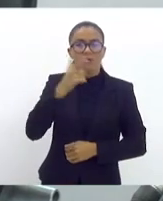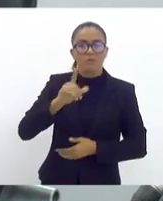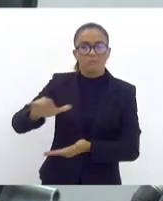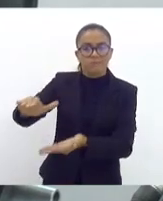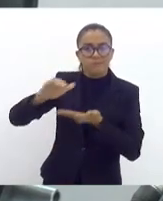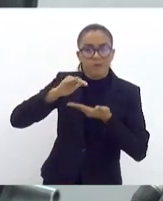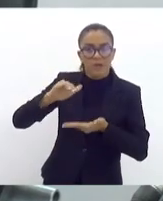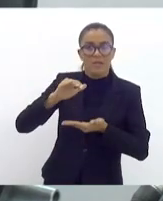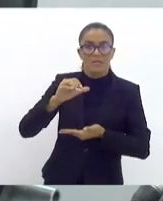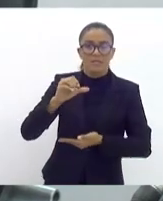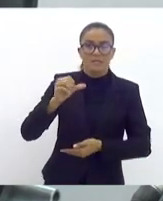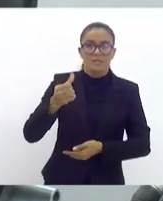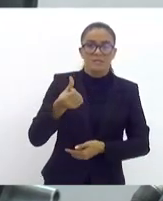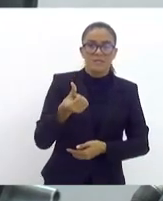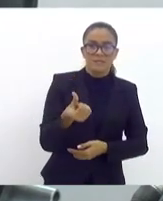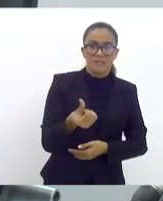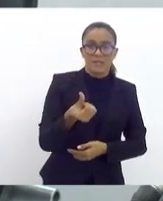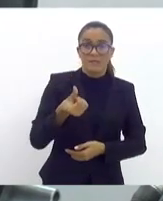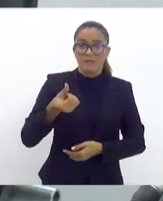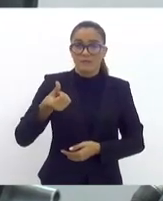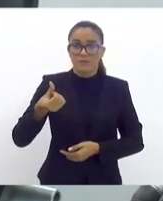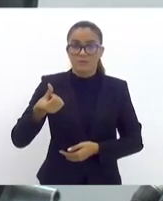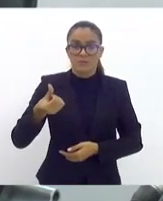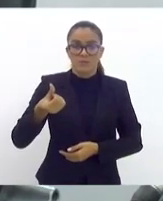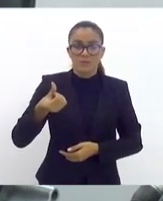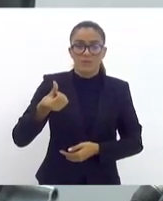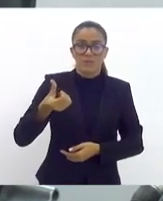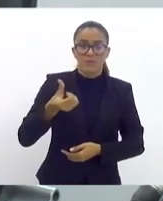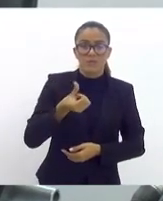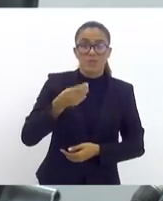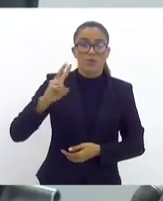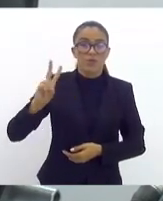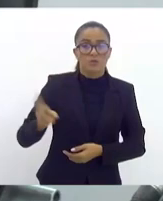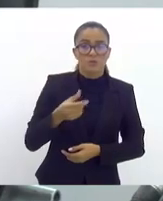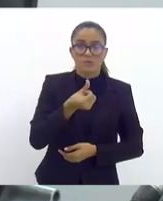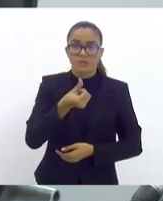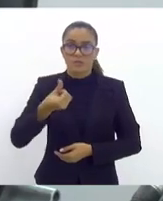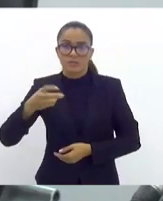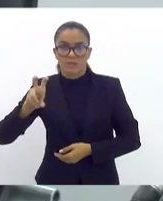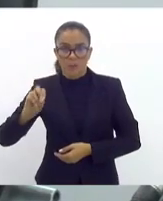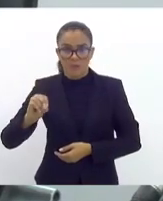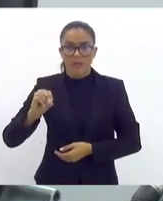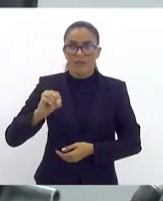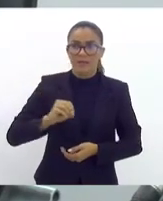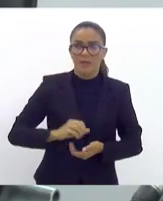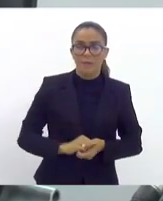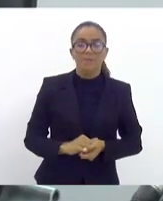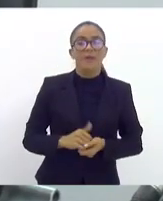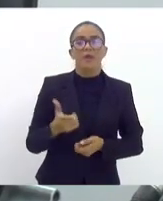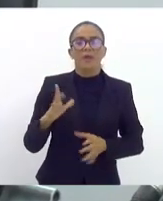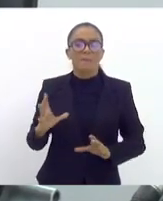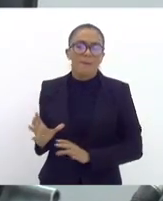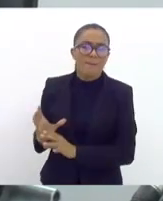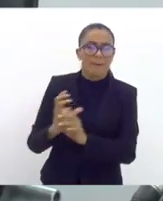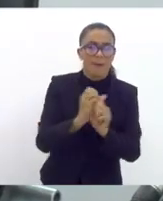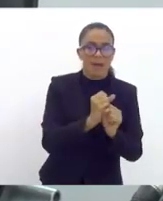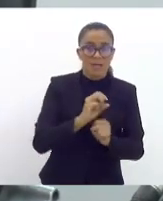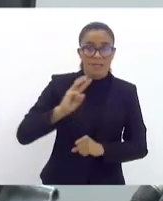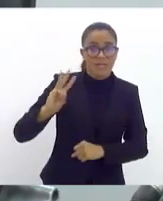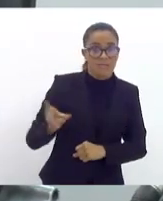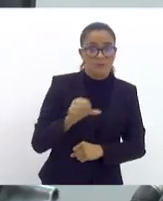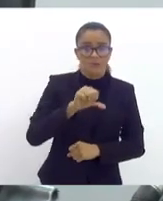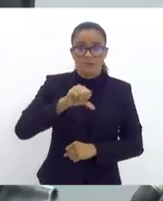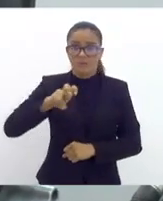2.650 projetos que foram desarrivados e também os novos que passaram a totalizar